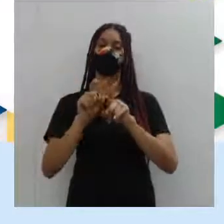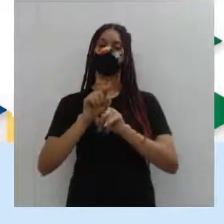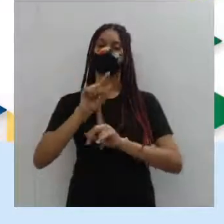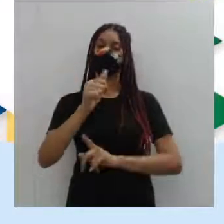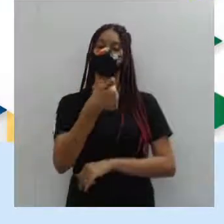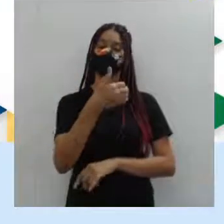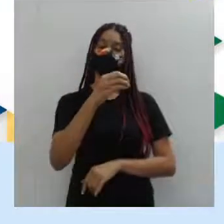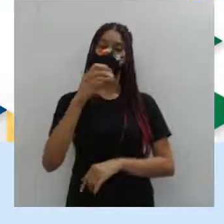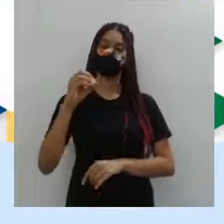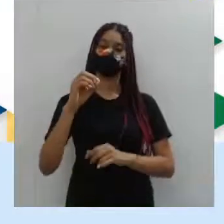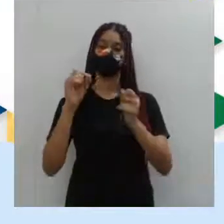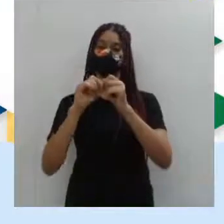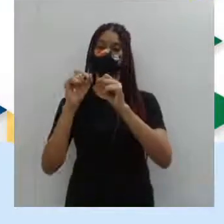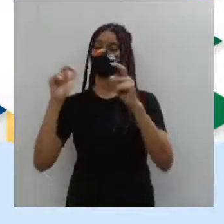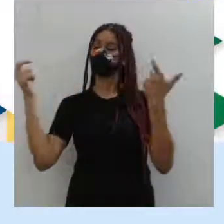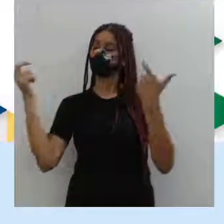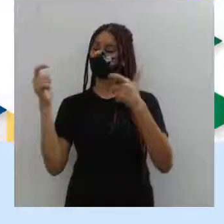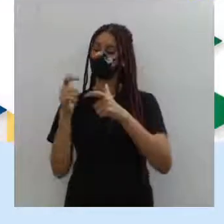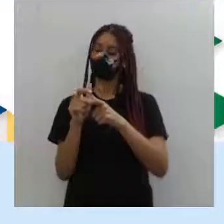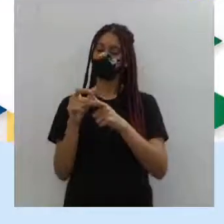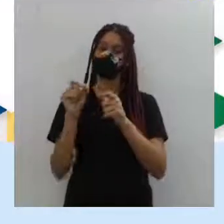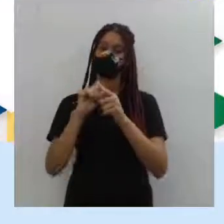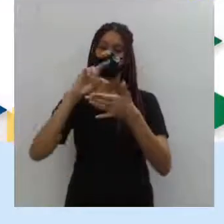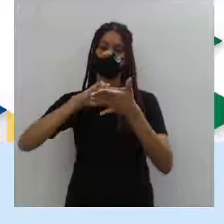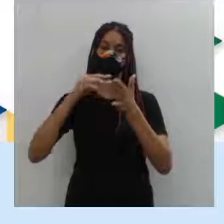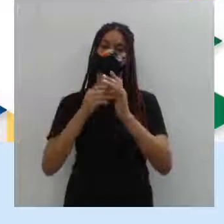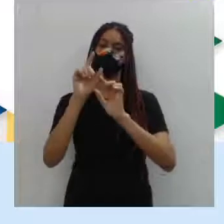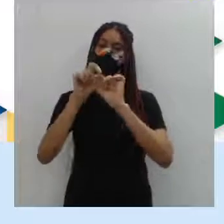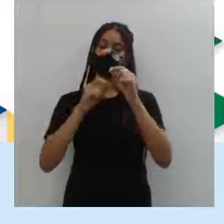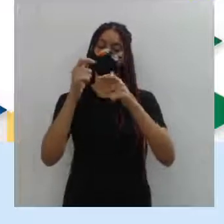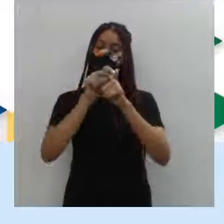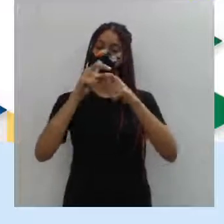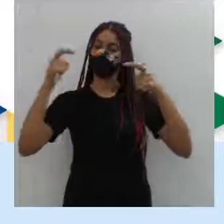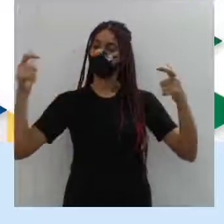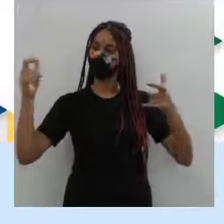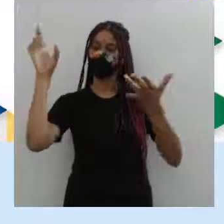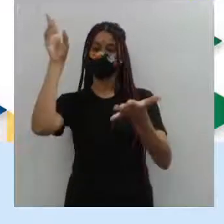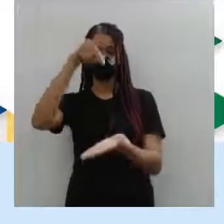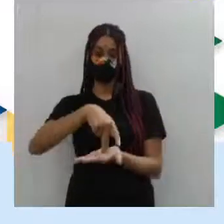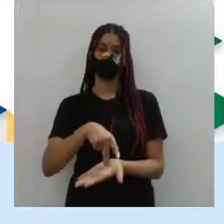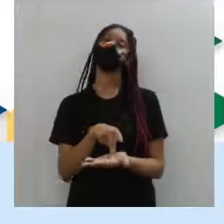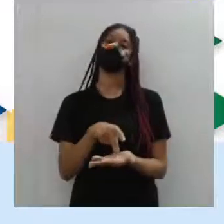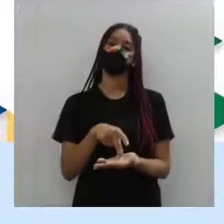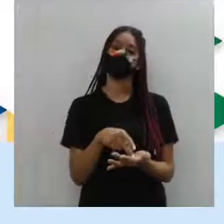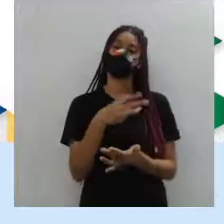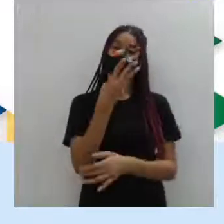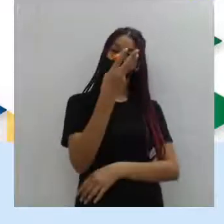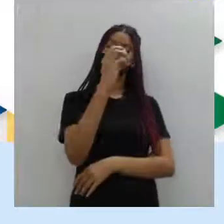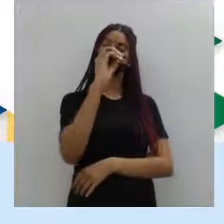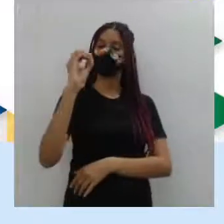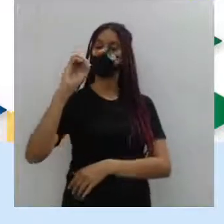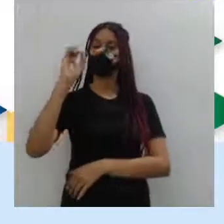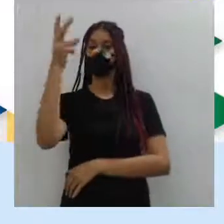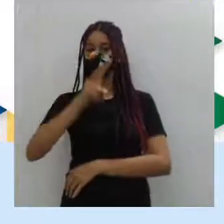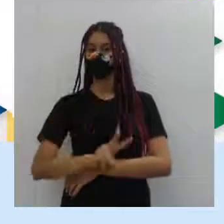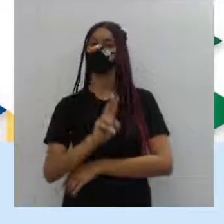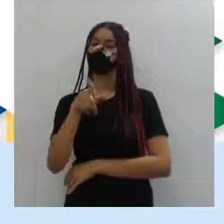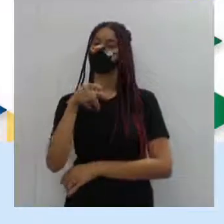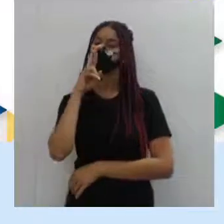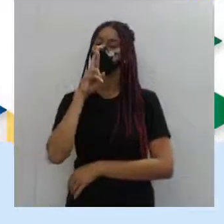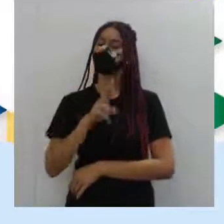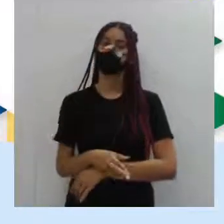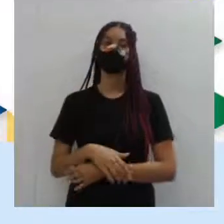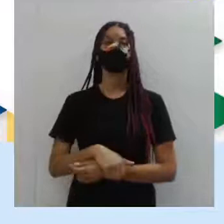diminuída, ou seja, ela vai ser ampliada, né, no tamanho real 300 vezes. Então, essa é a